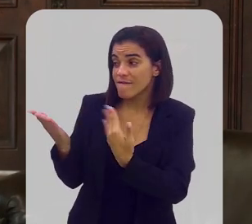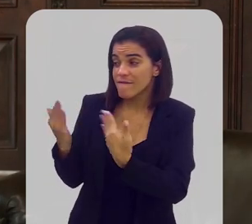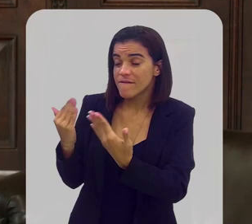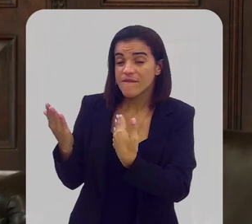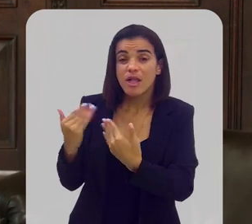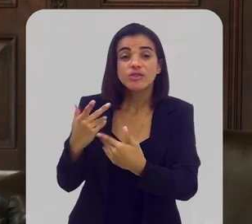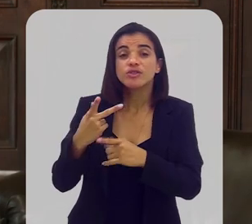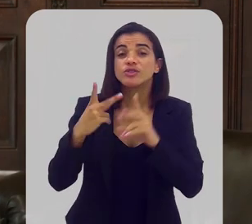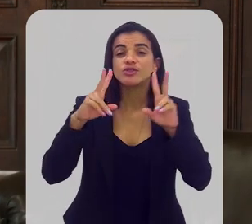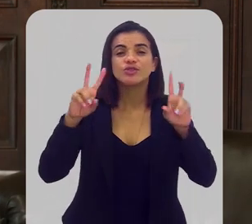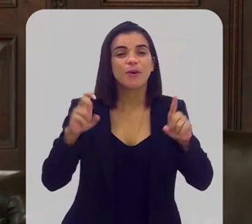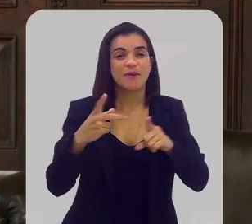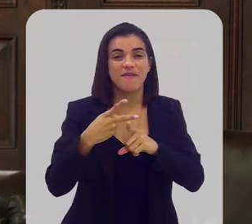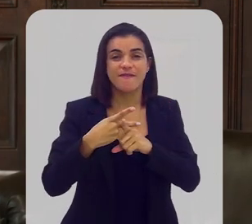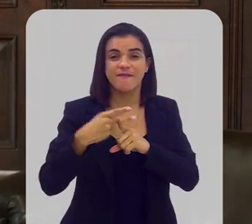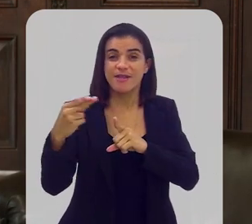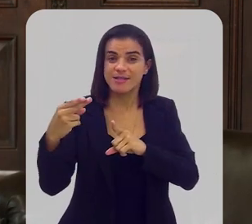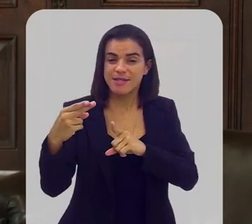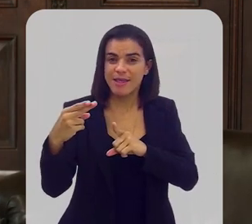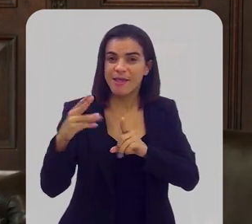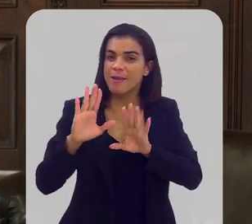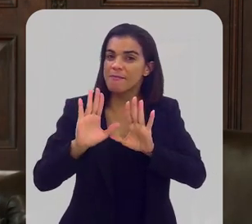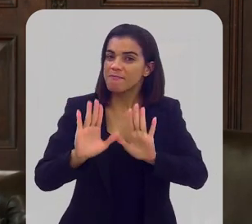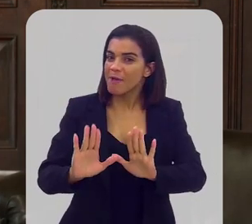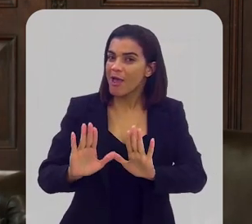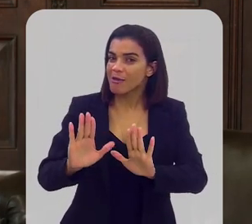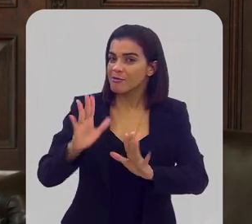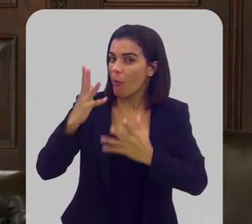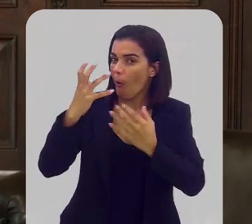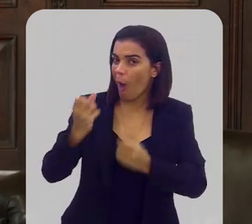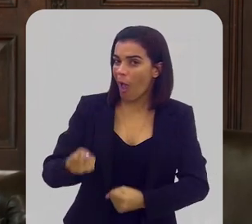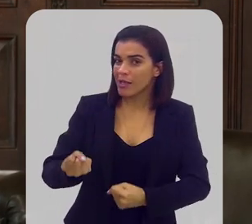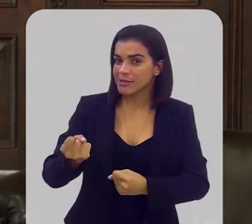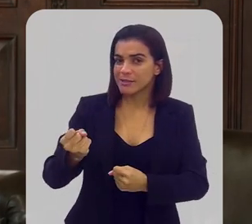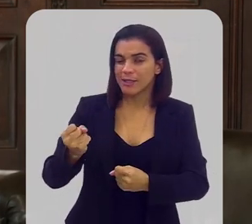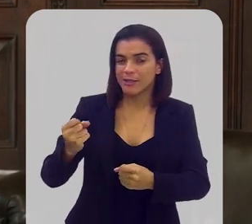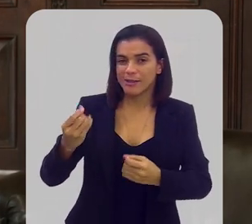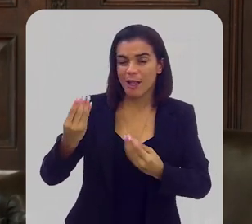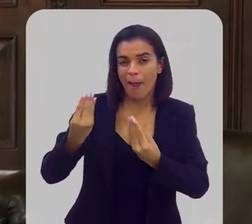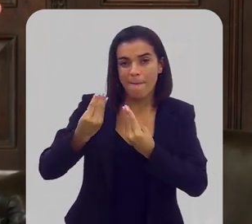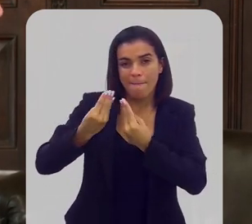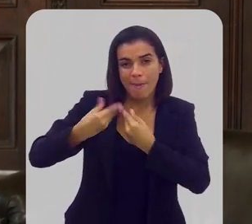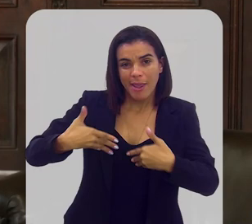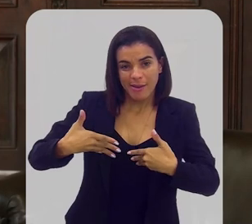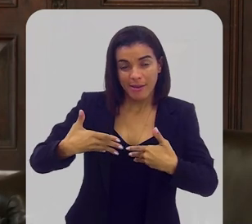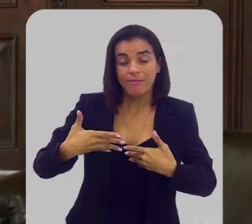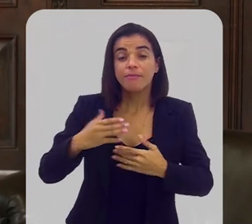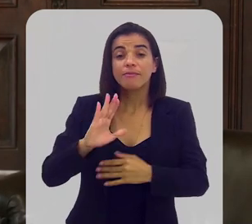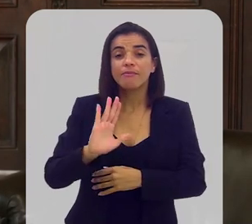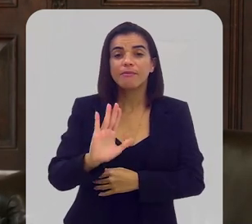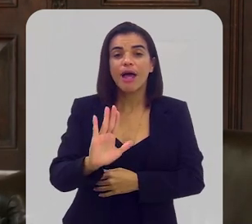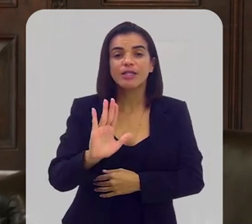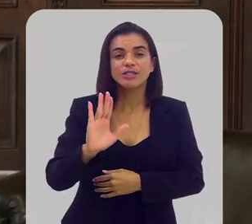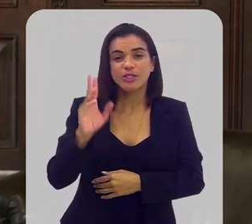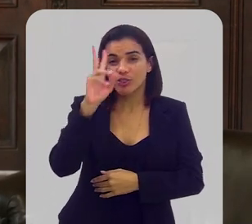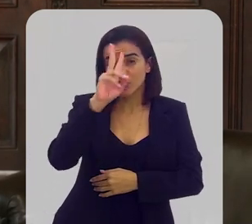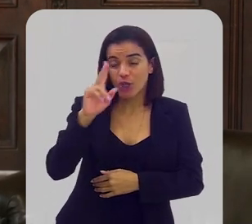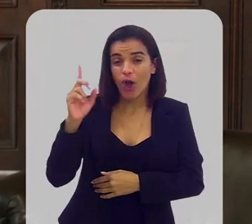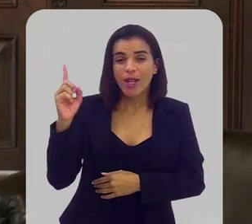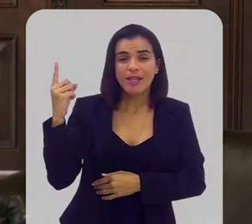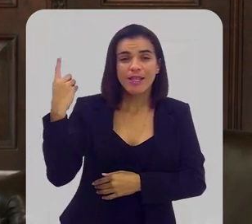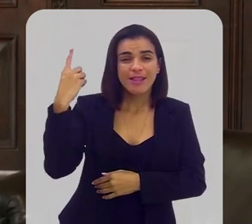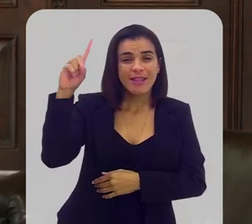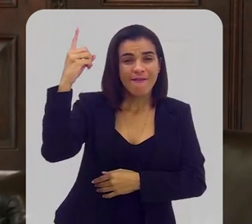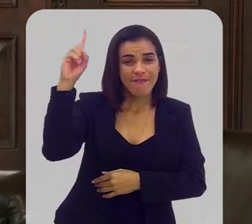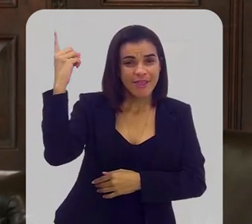sobre vencer e não se permitir ser vencido. E o que veio ao meu coração? A história de Davi. A